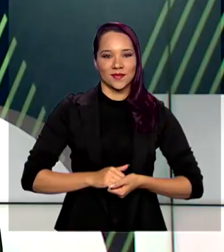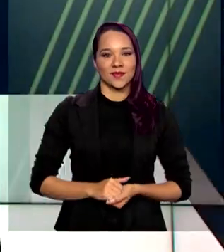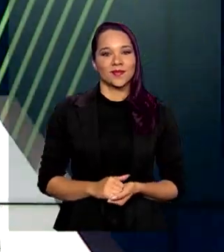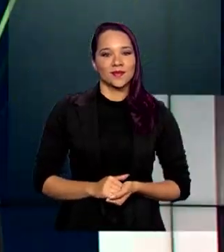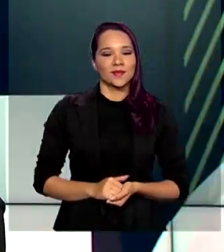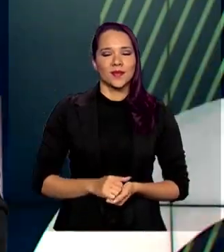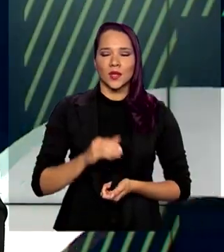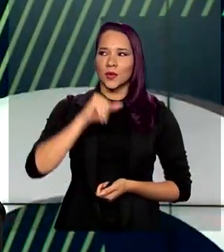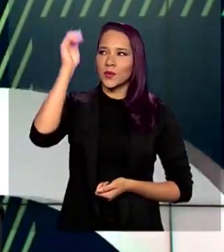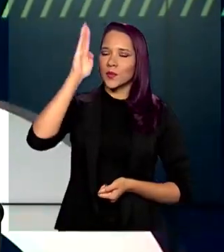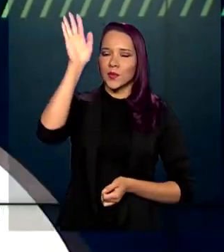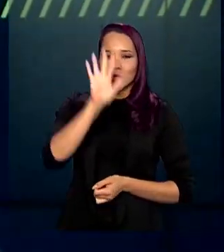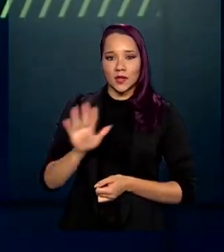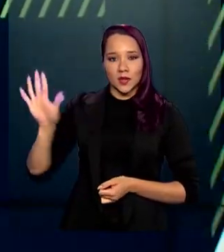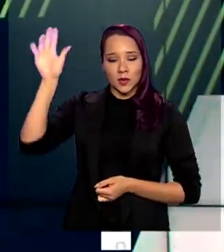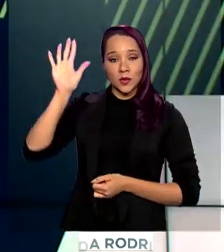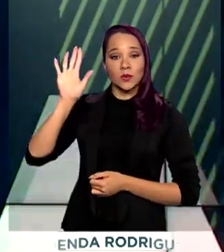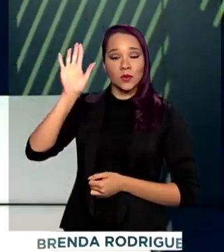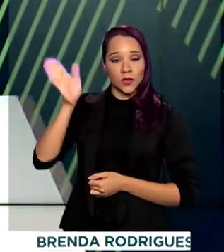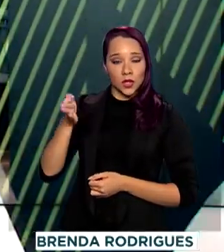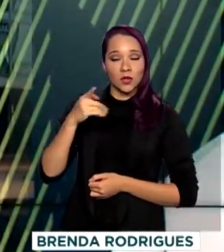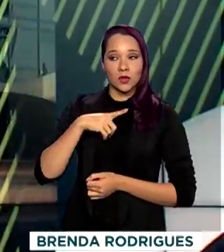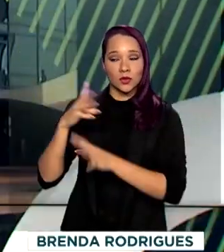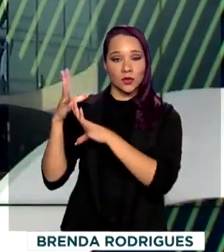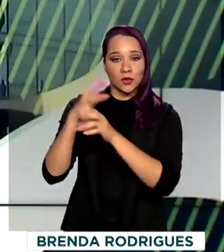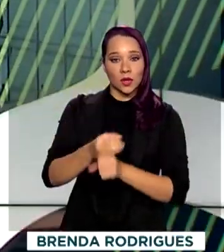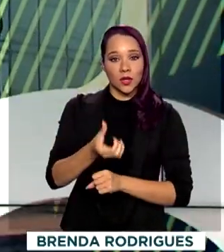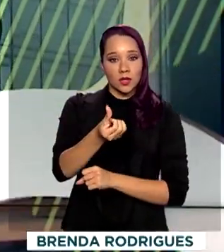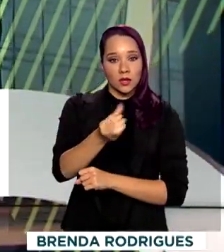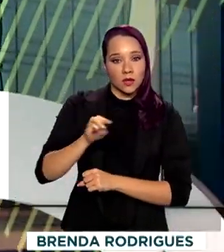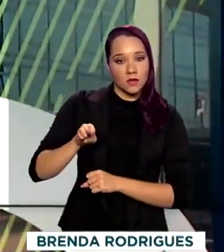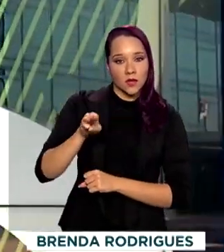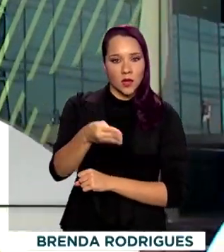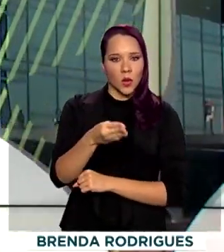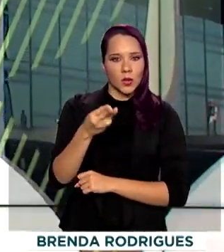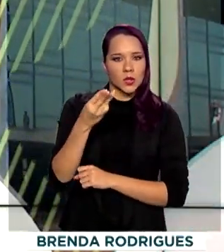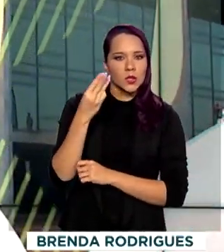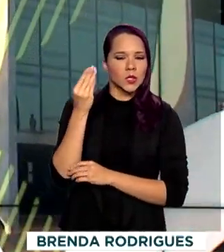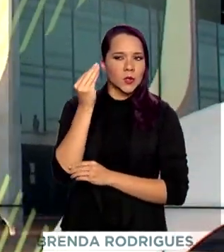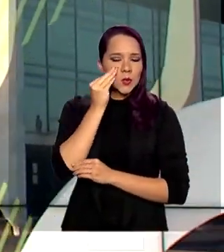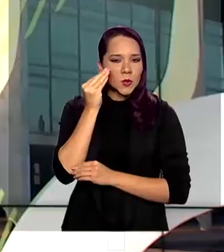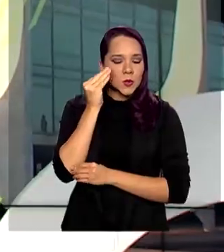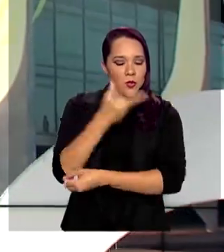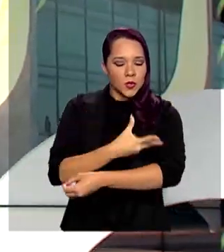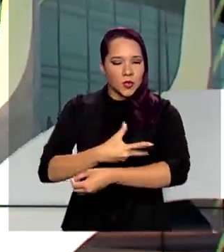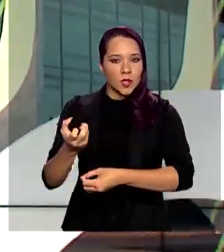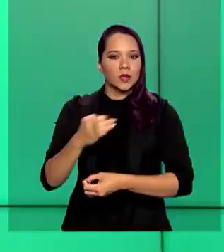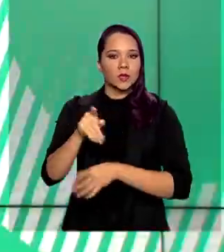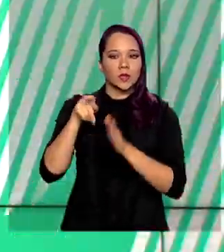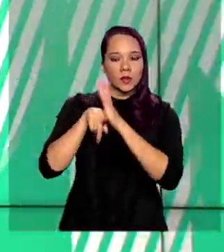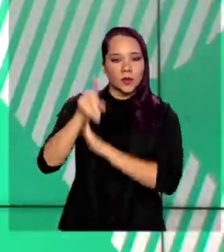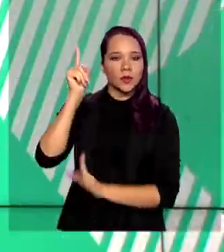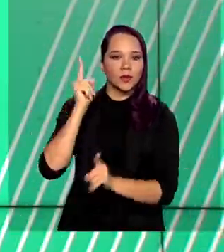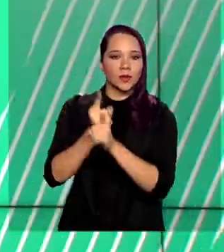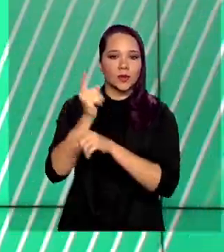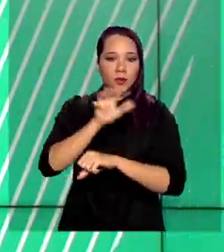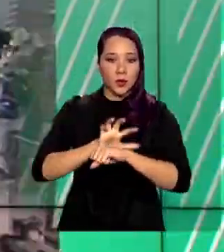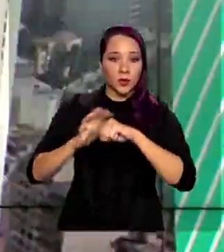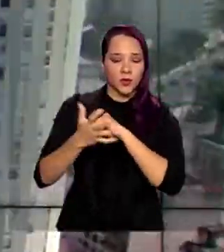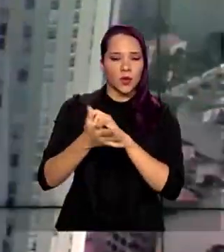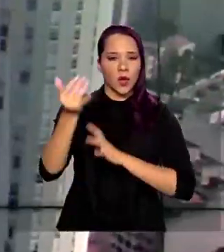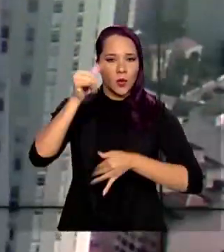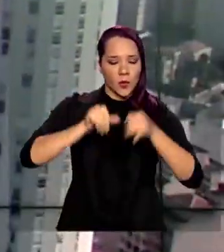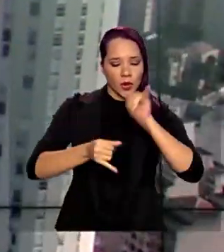Em todo o país já foram feitos mais de 6 milhões de exames para detectar o novo coronavírus nos laboratórios